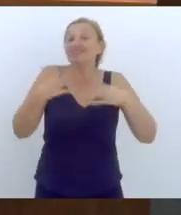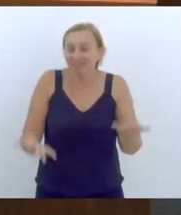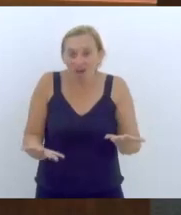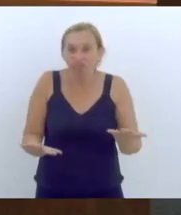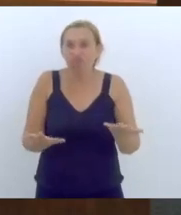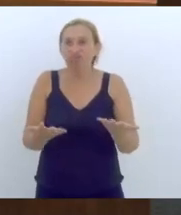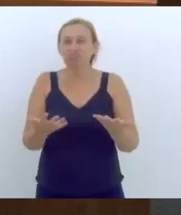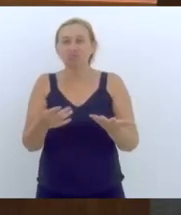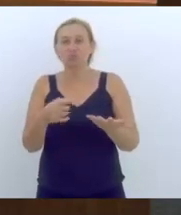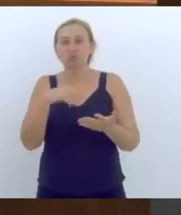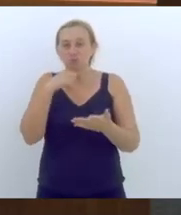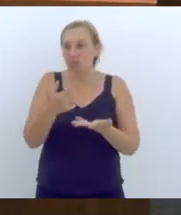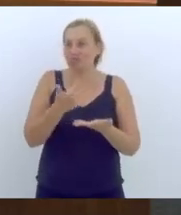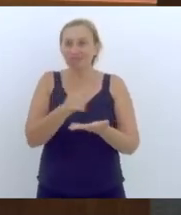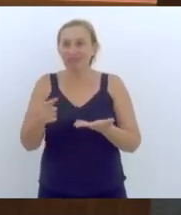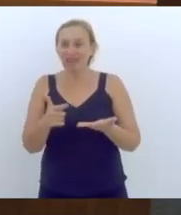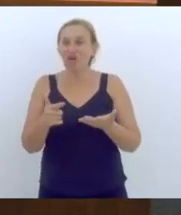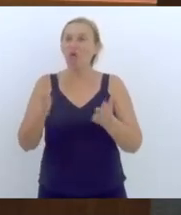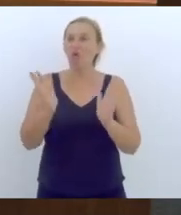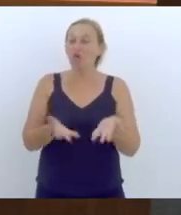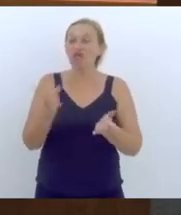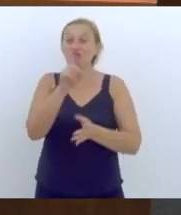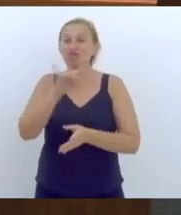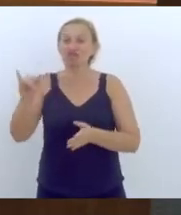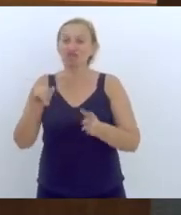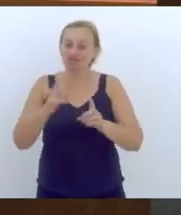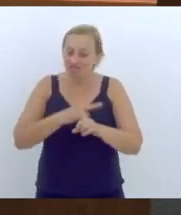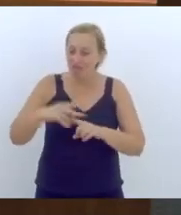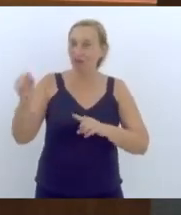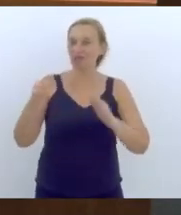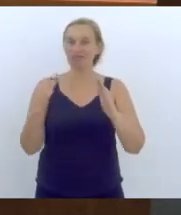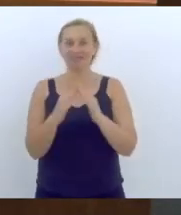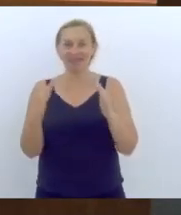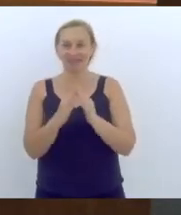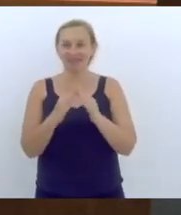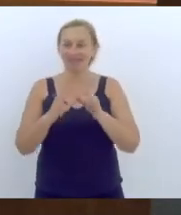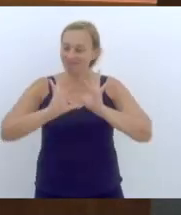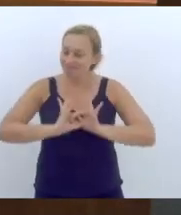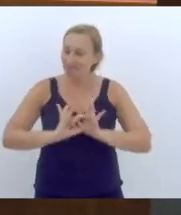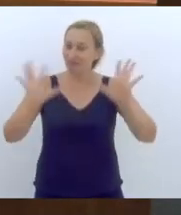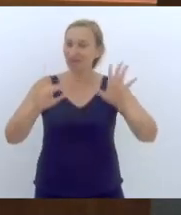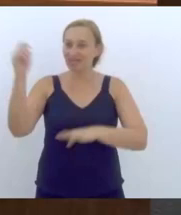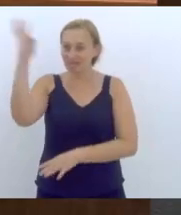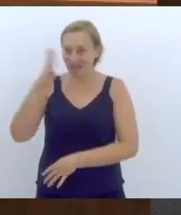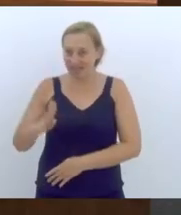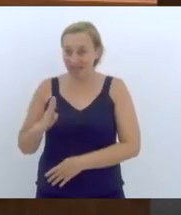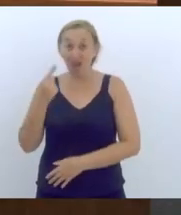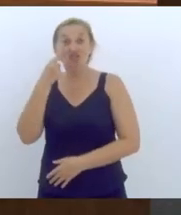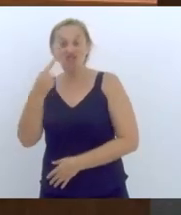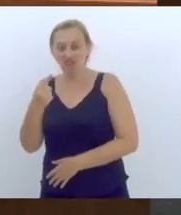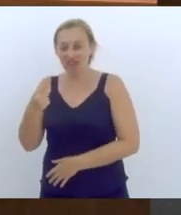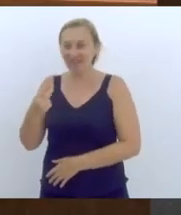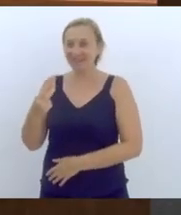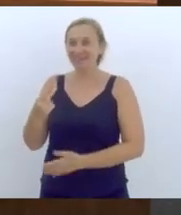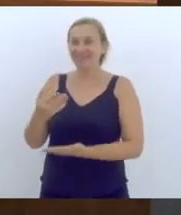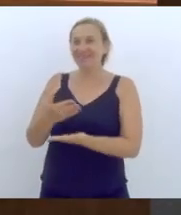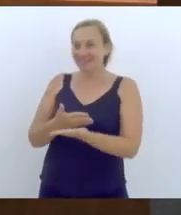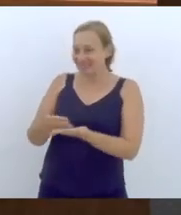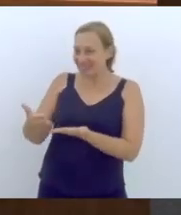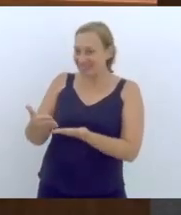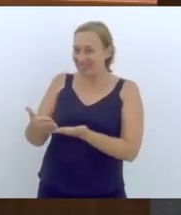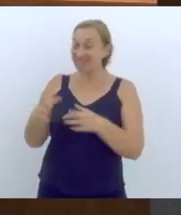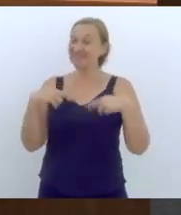dúvida nenhuma, hoje é um dia de vitória para essa casa e para a democracia brasileira vê-la presidindo